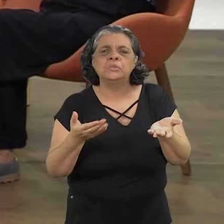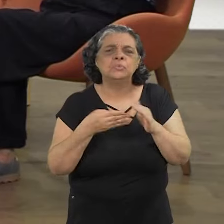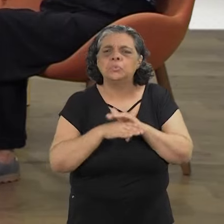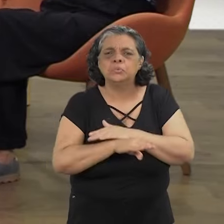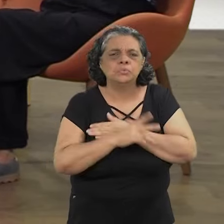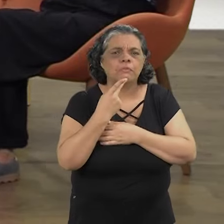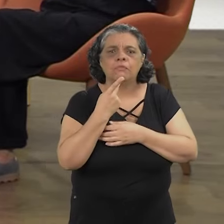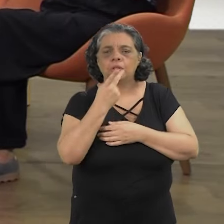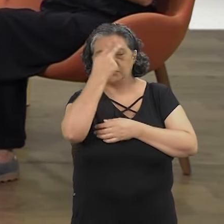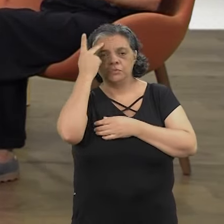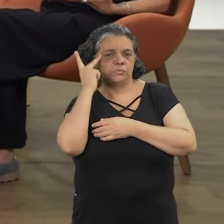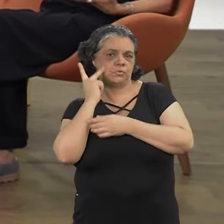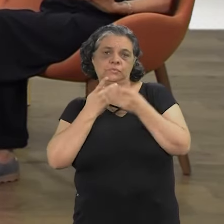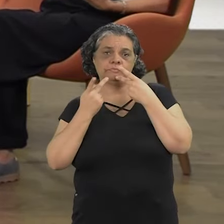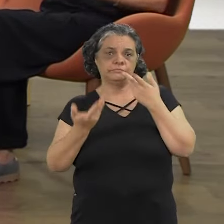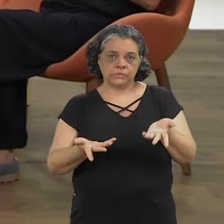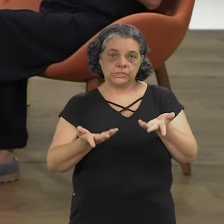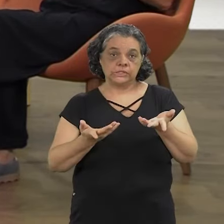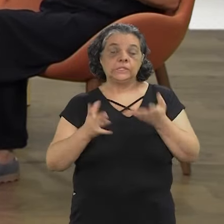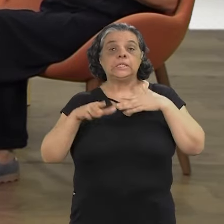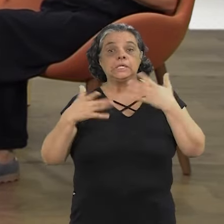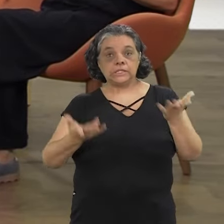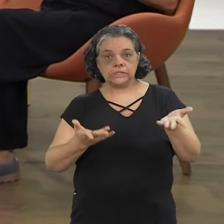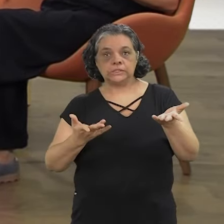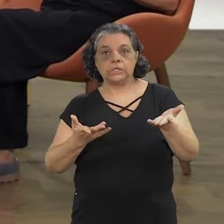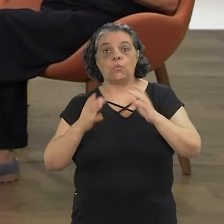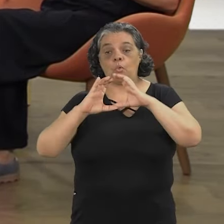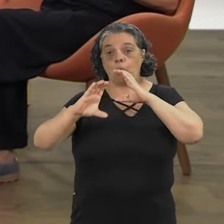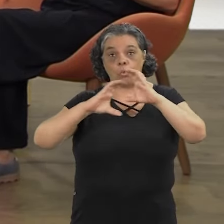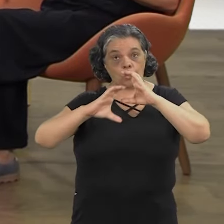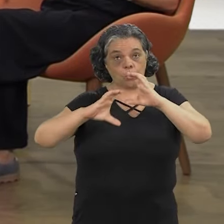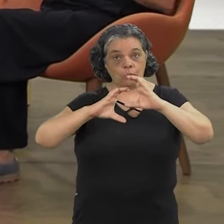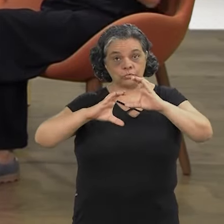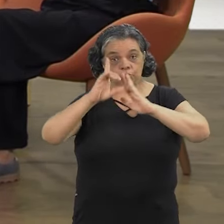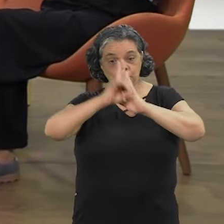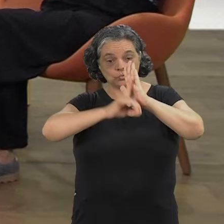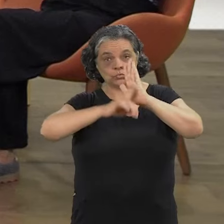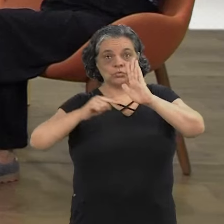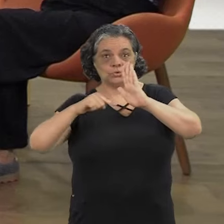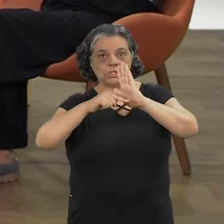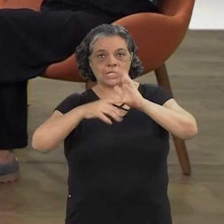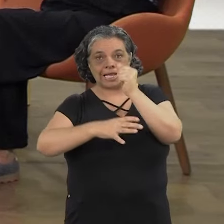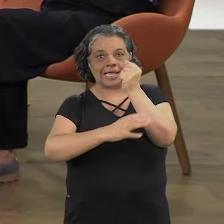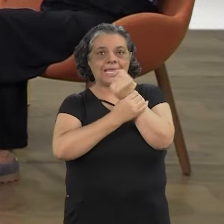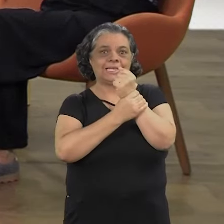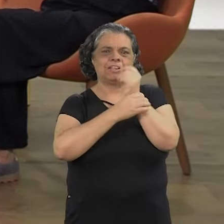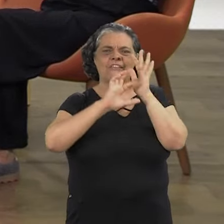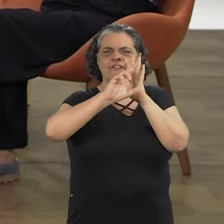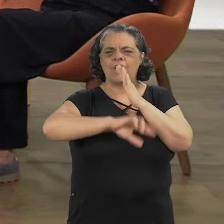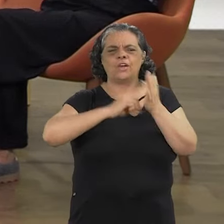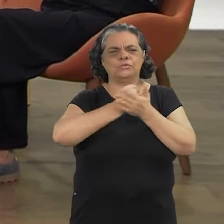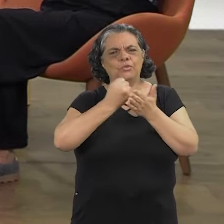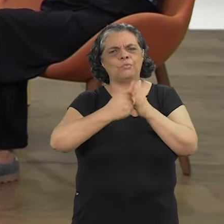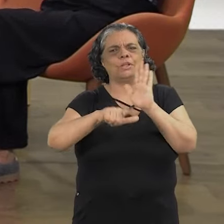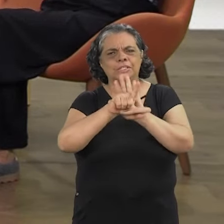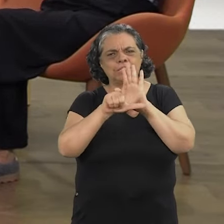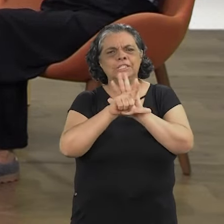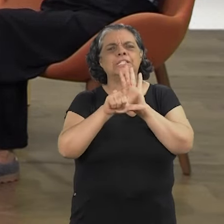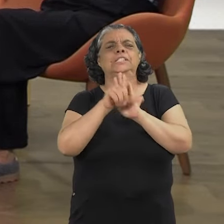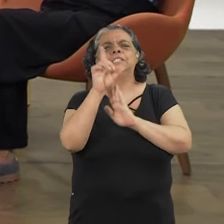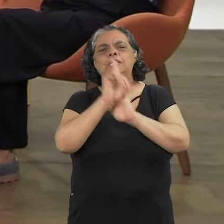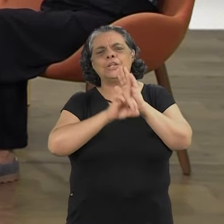a gente não costuma ver as pessoas reivindicando e no entanto o direito humano à comunicação Além de estar garantido em vários documentos legais